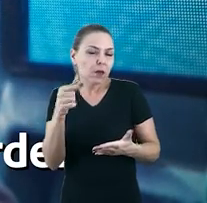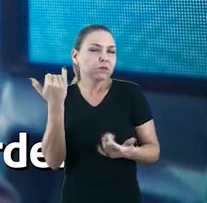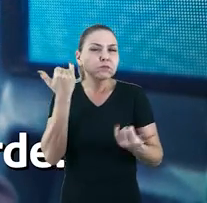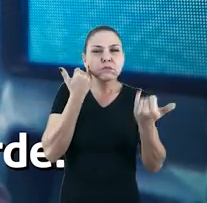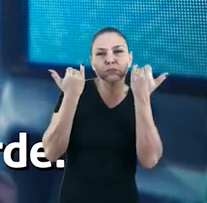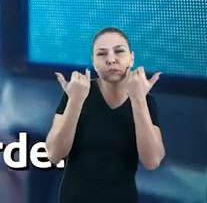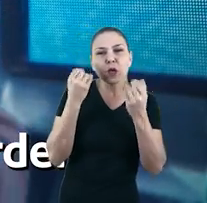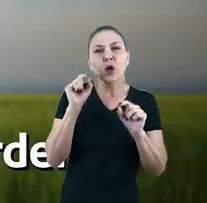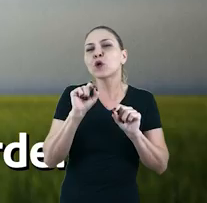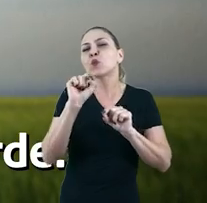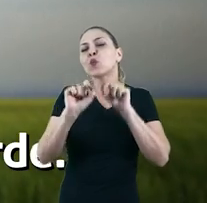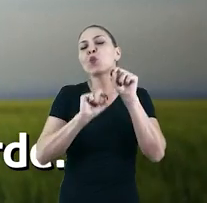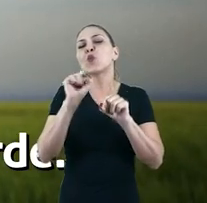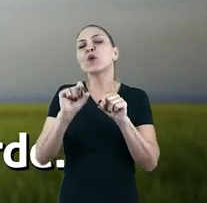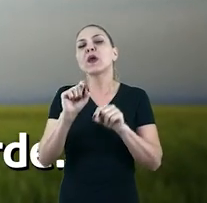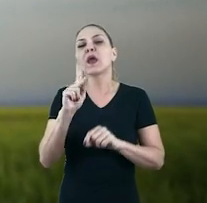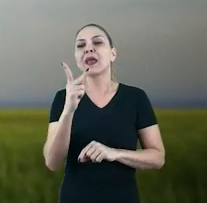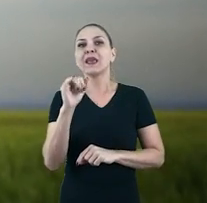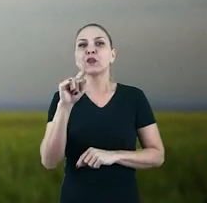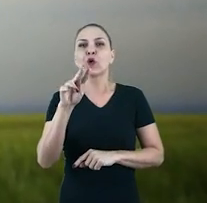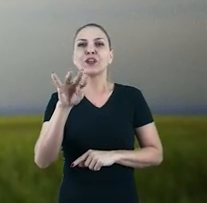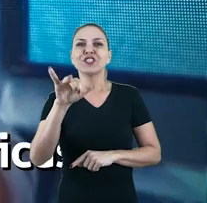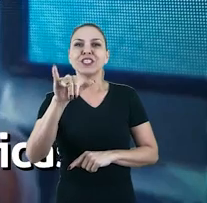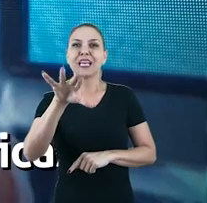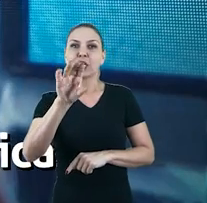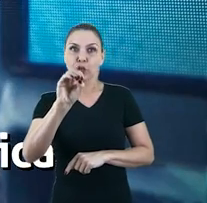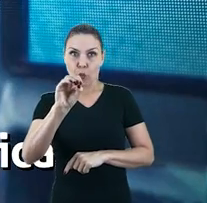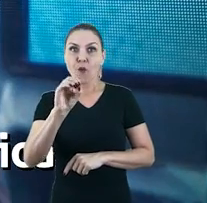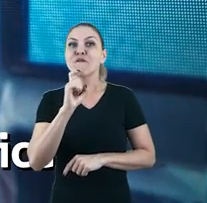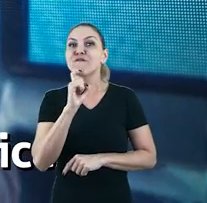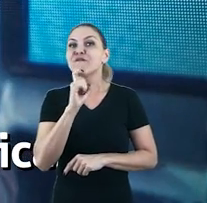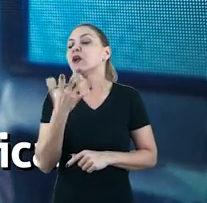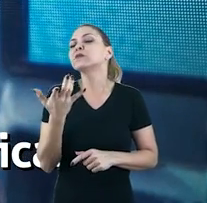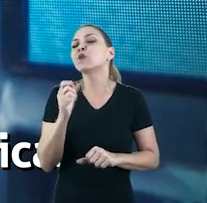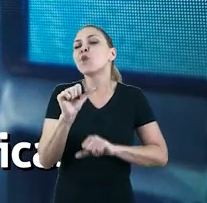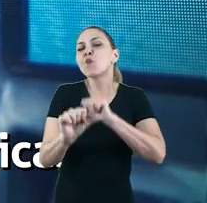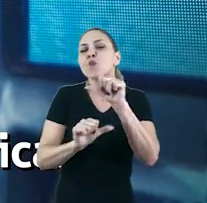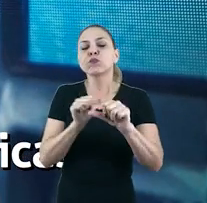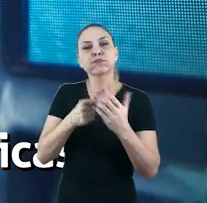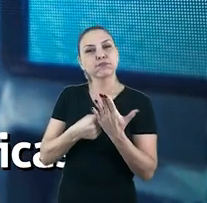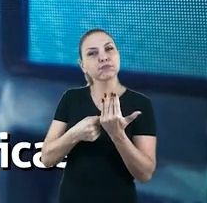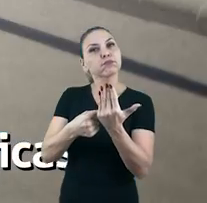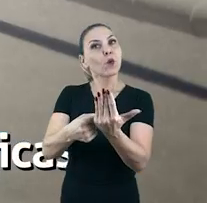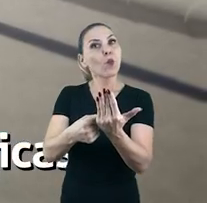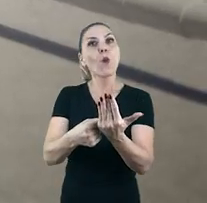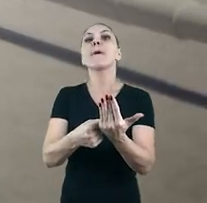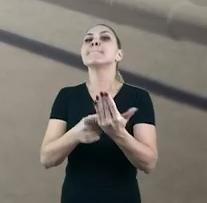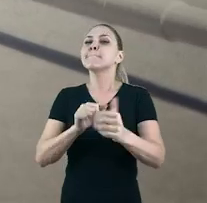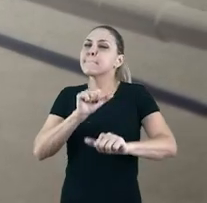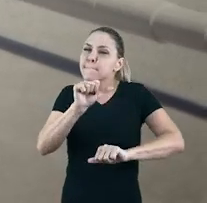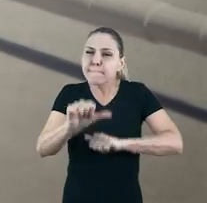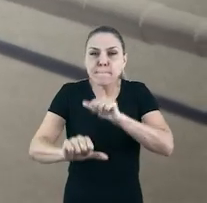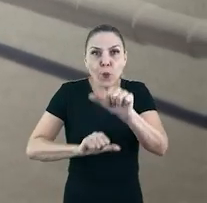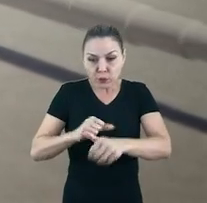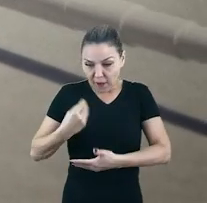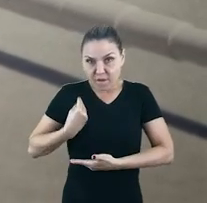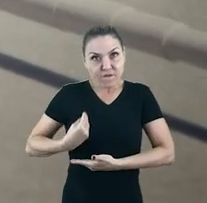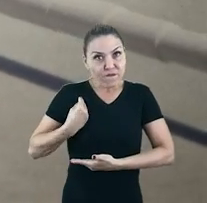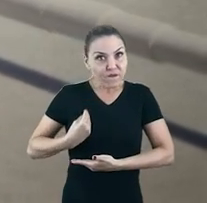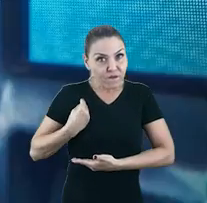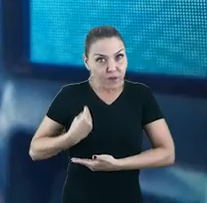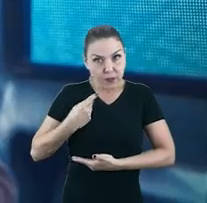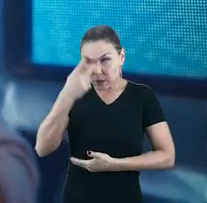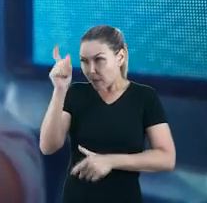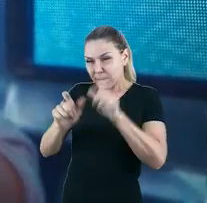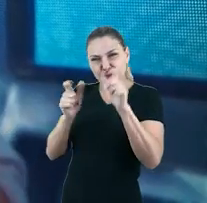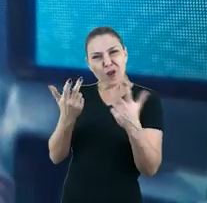está ouvindo falar de hidrogênio verde. Essa é uma daquelas transformações tecnológicas que mudam a vida da